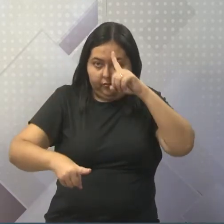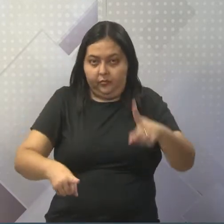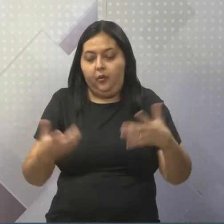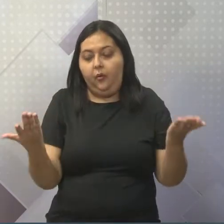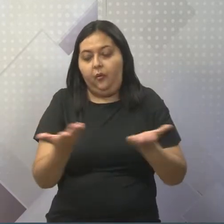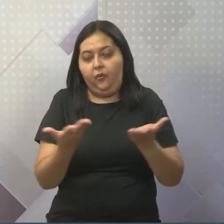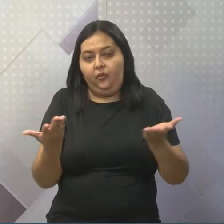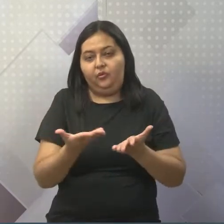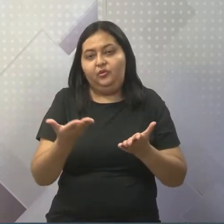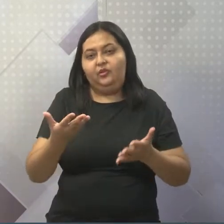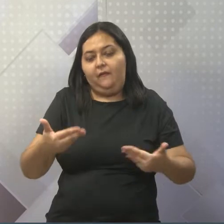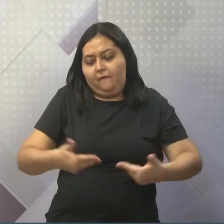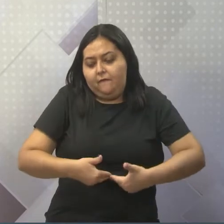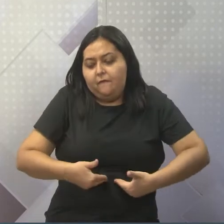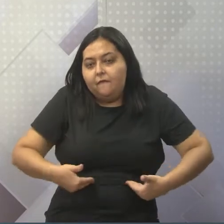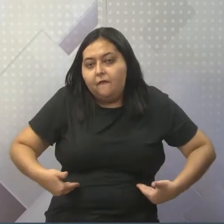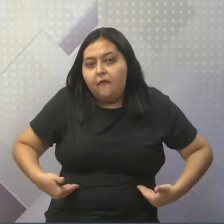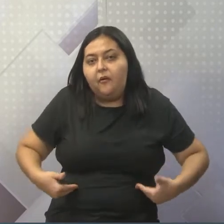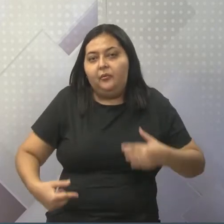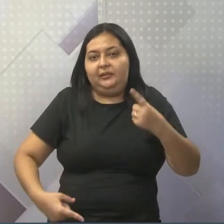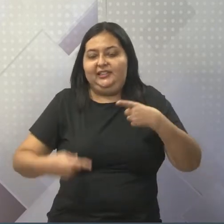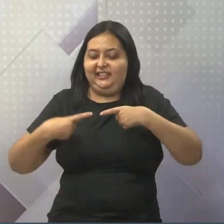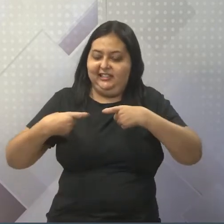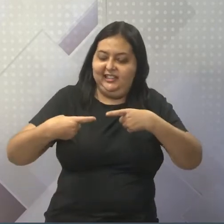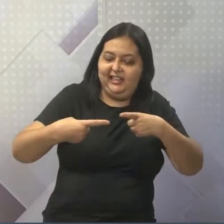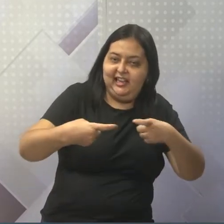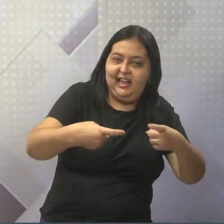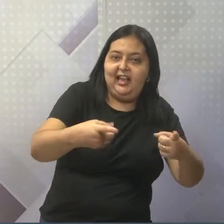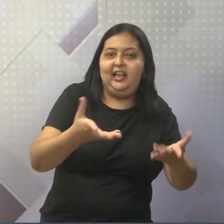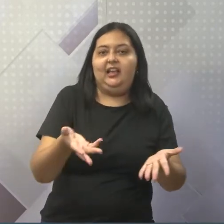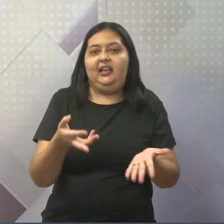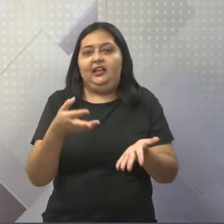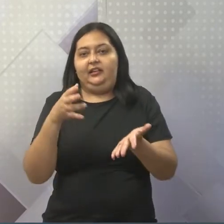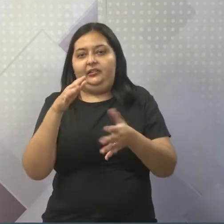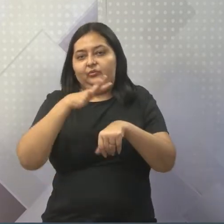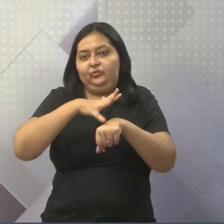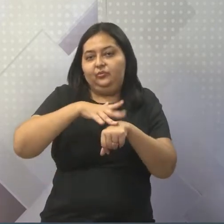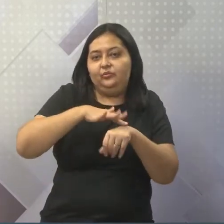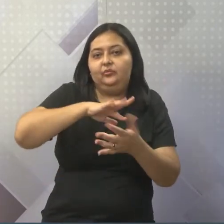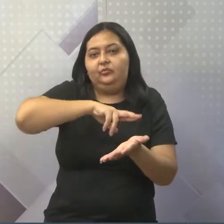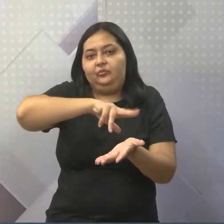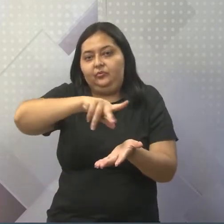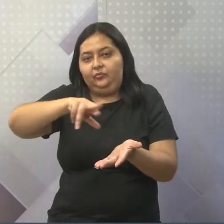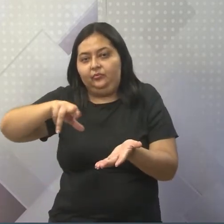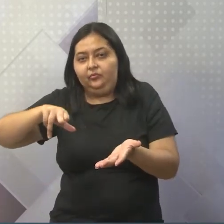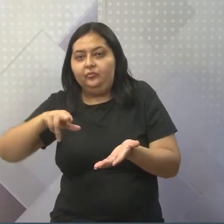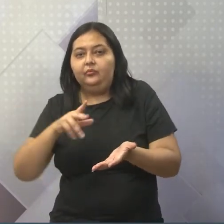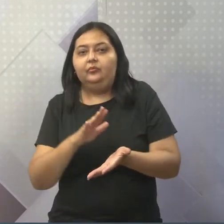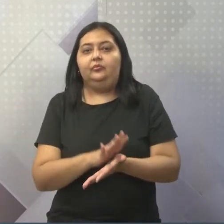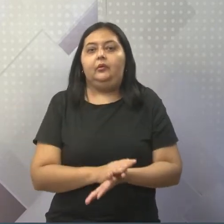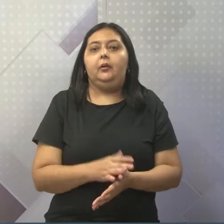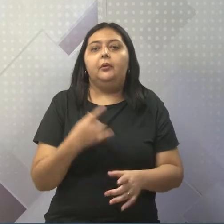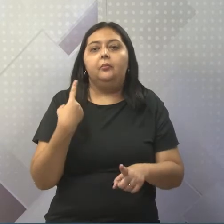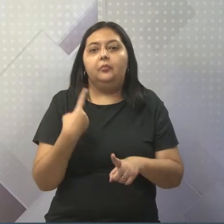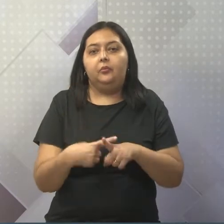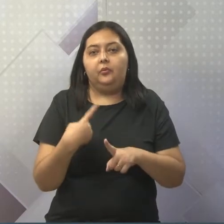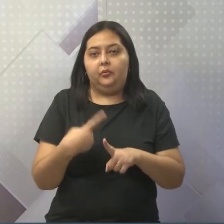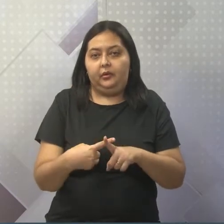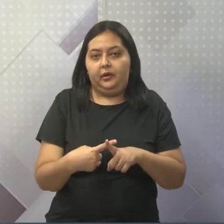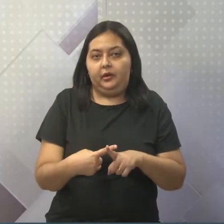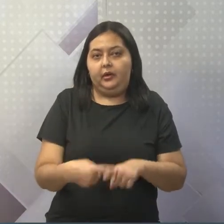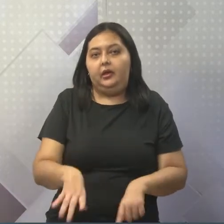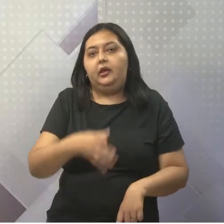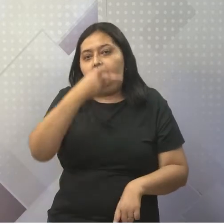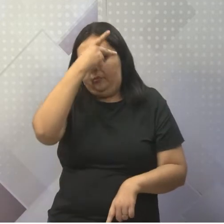peste, misérias, guerras e mais guerras. Infelizmente, isso é ocasionado por um bicho chamado